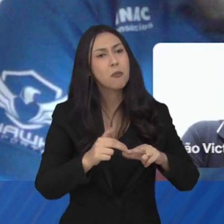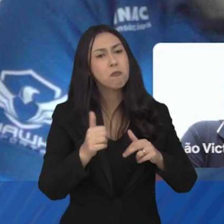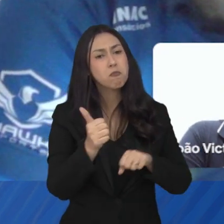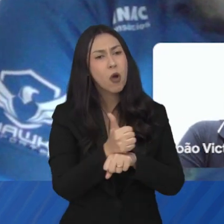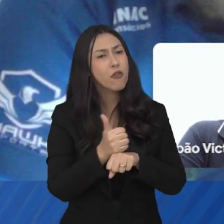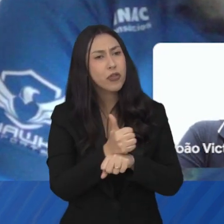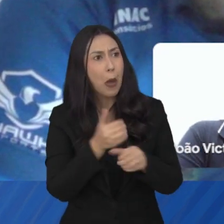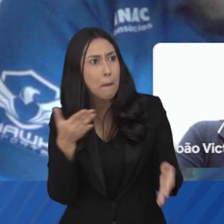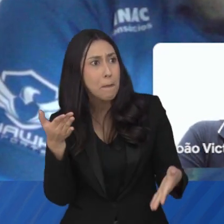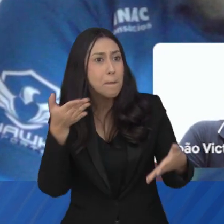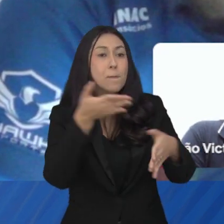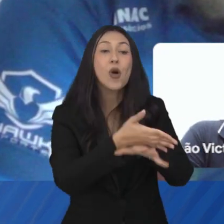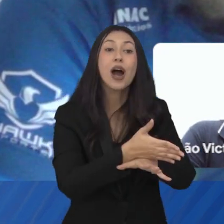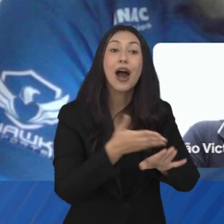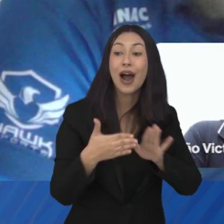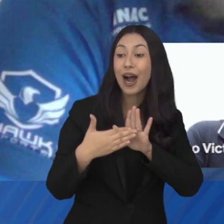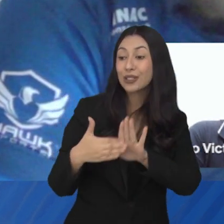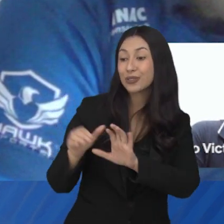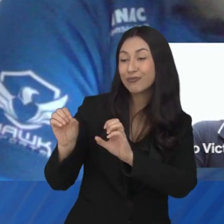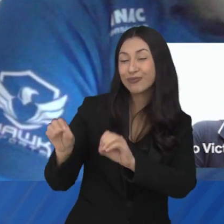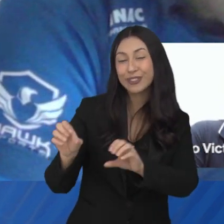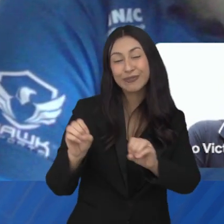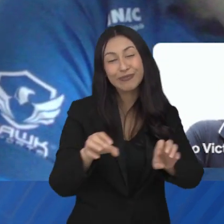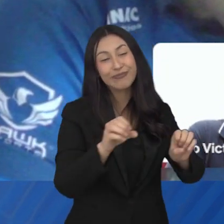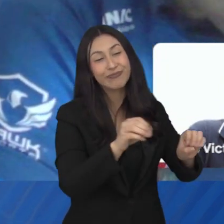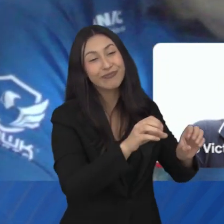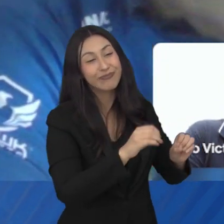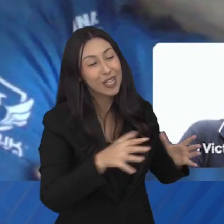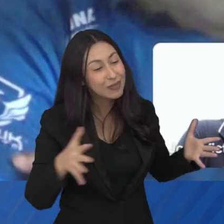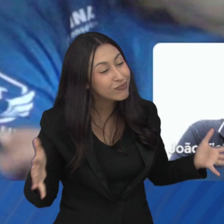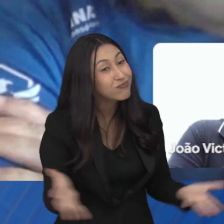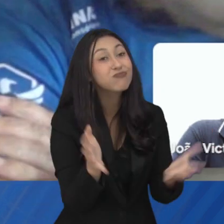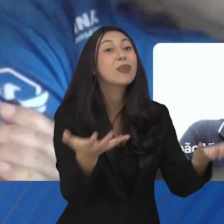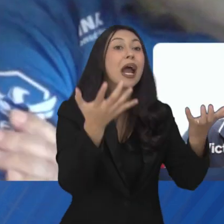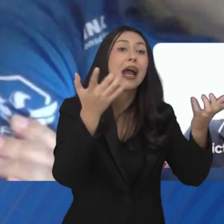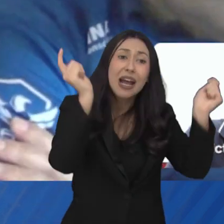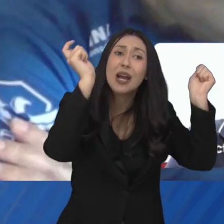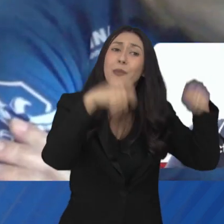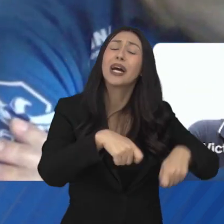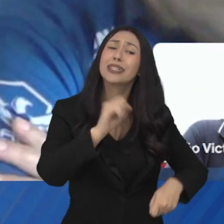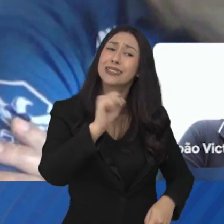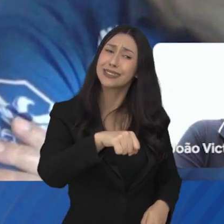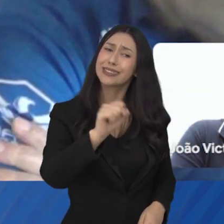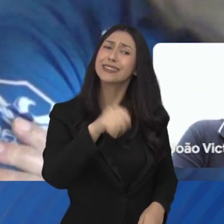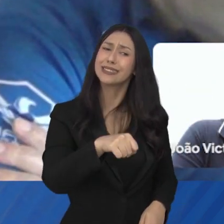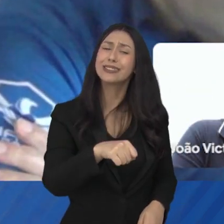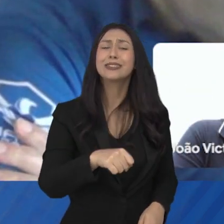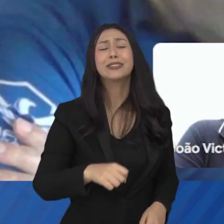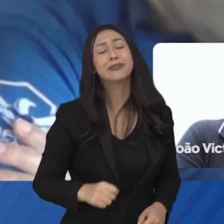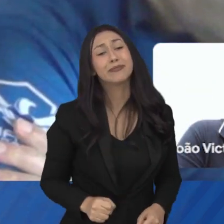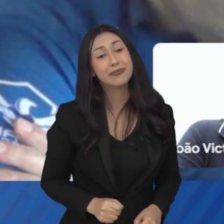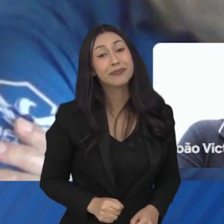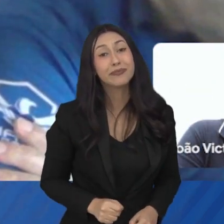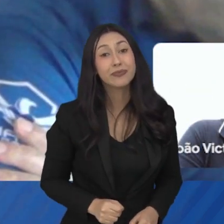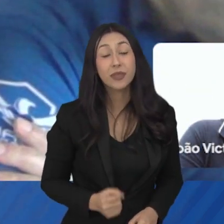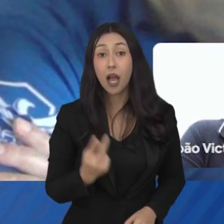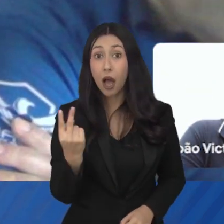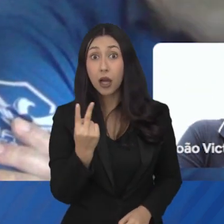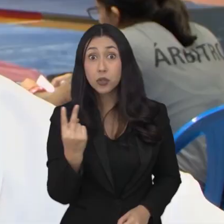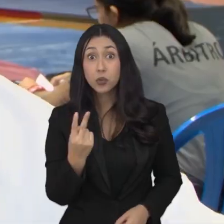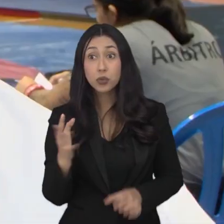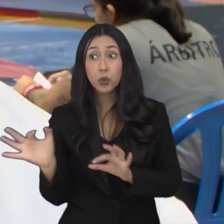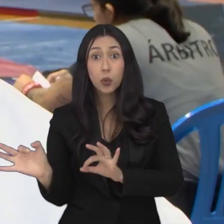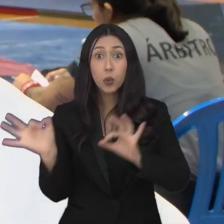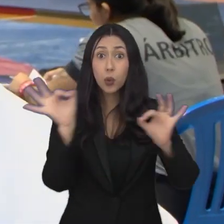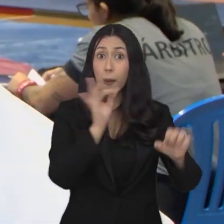Então, o atleta se classificar faz com que a criança se inspire cada vez mais nele e dizer que pode chegar e pode conseguir chegar também nas